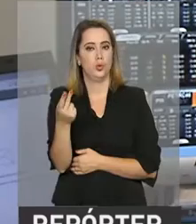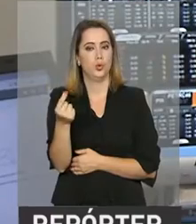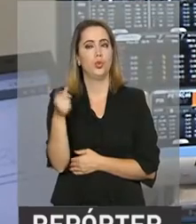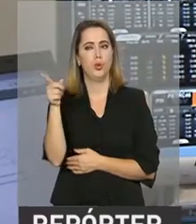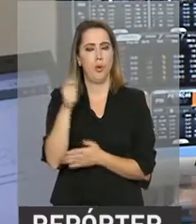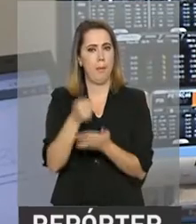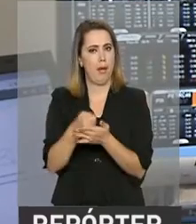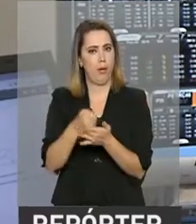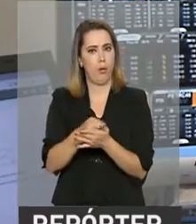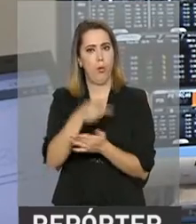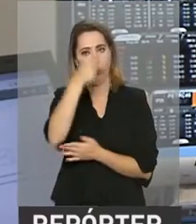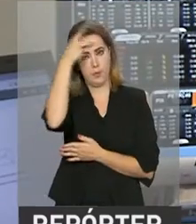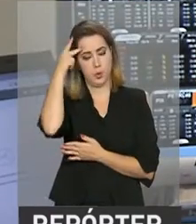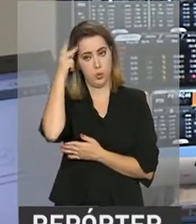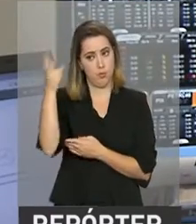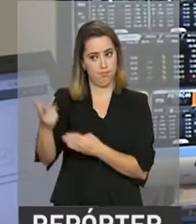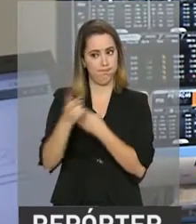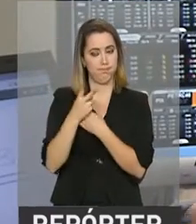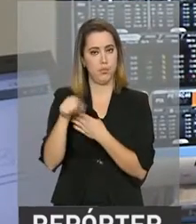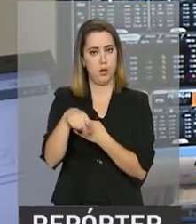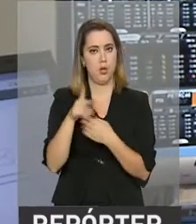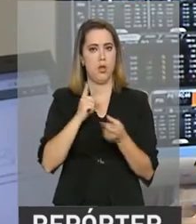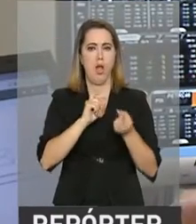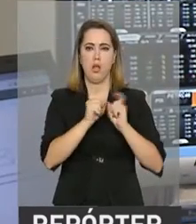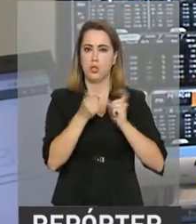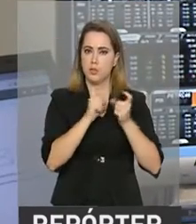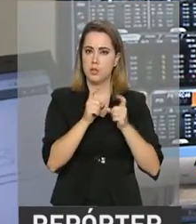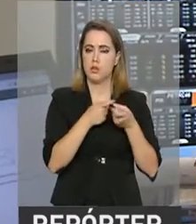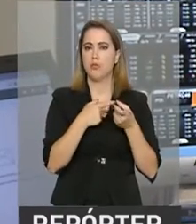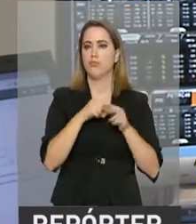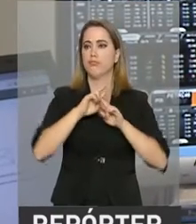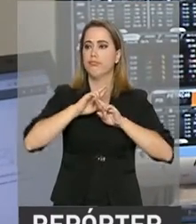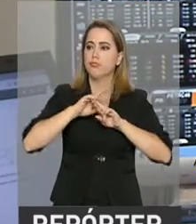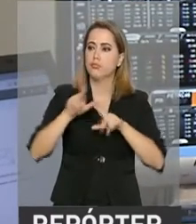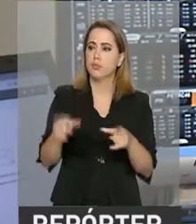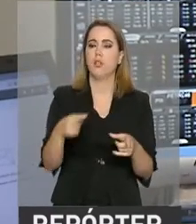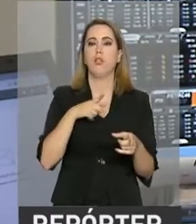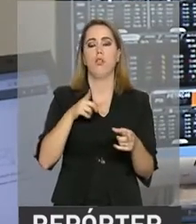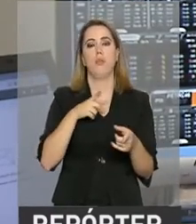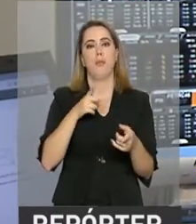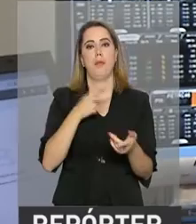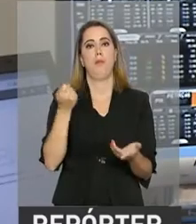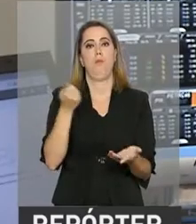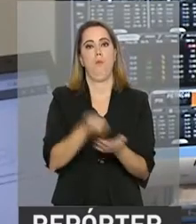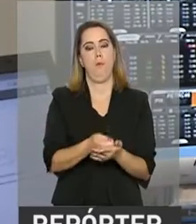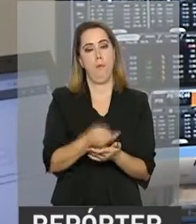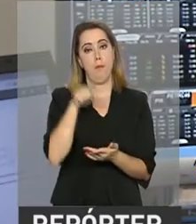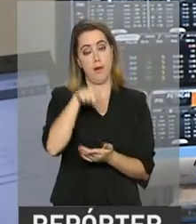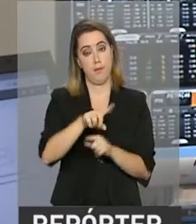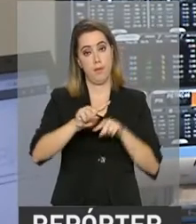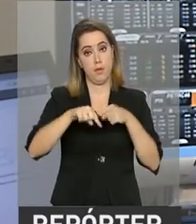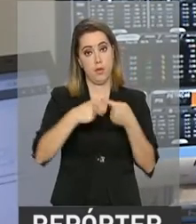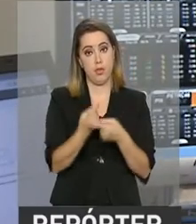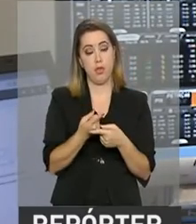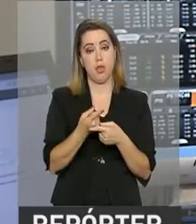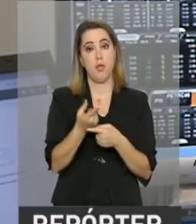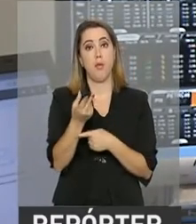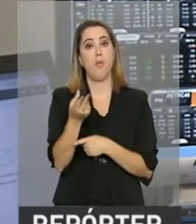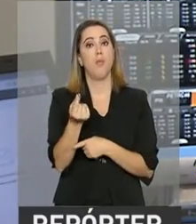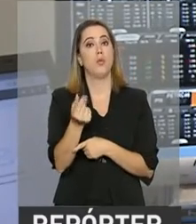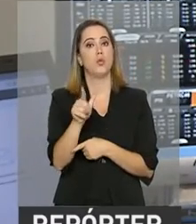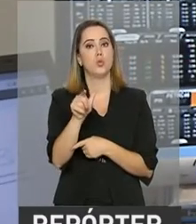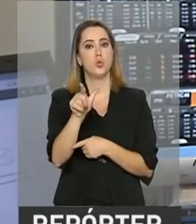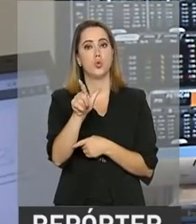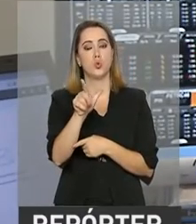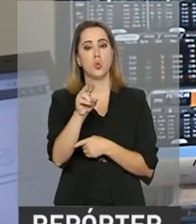o custo administrativo funcionários luz água e vai ficar cobrando também nesses prédios depois o lucro do